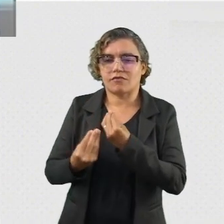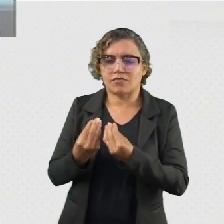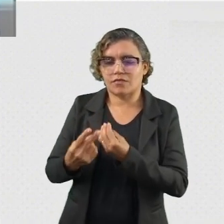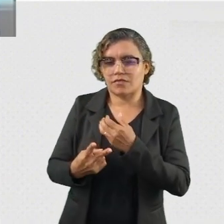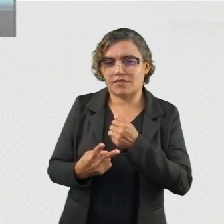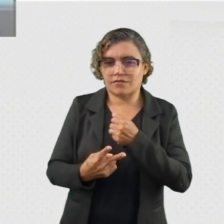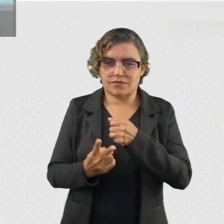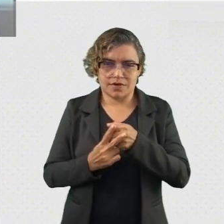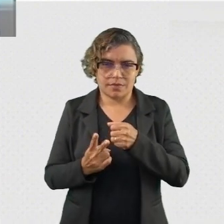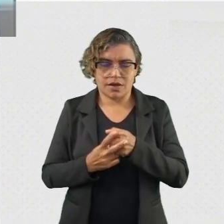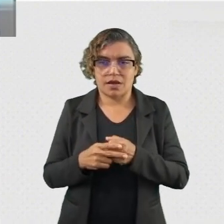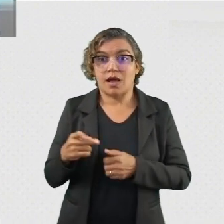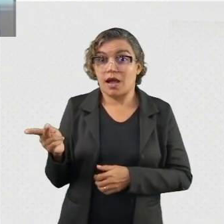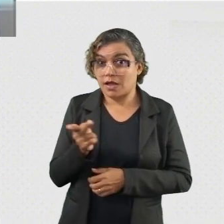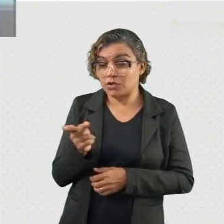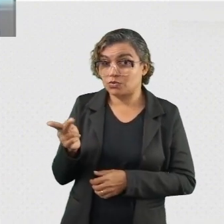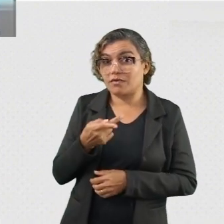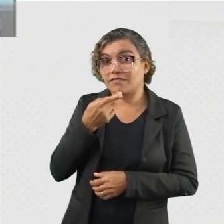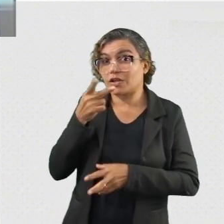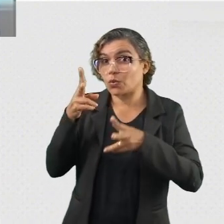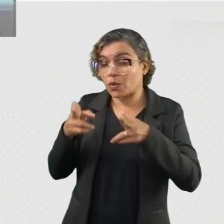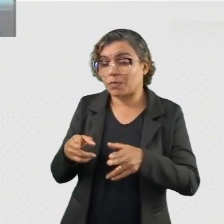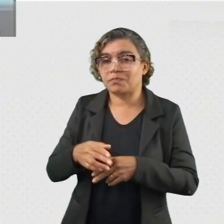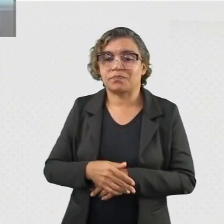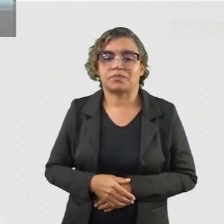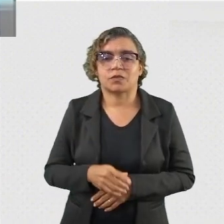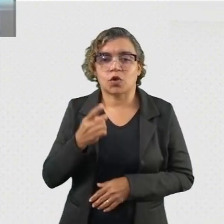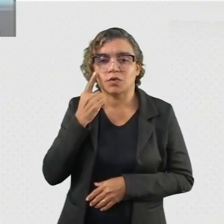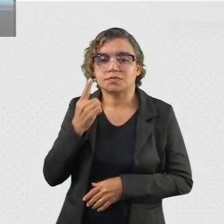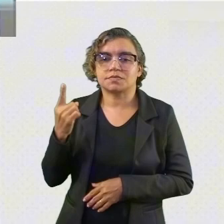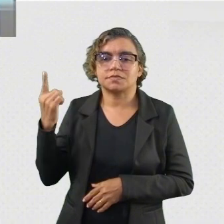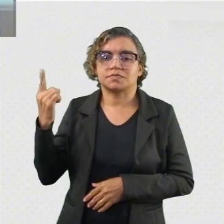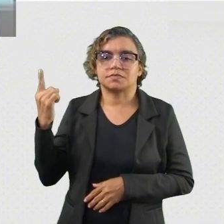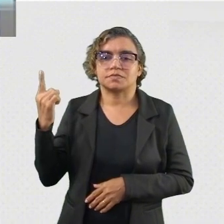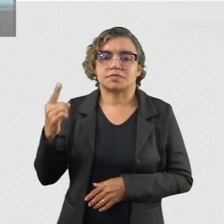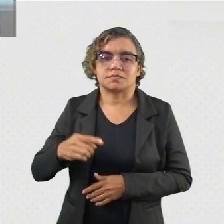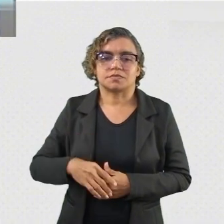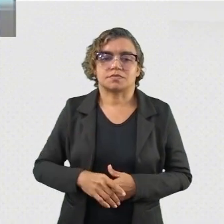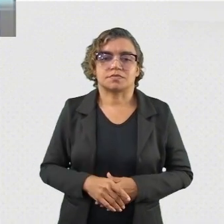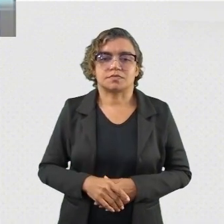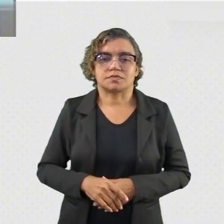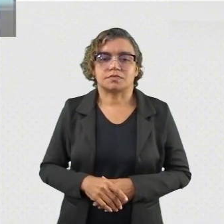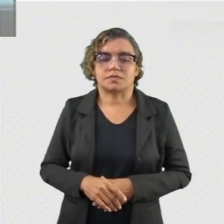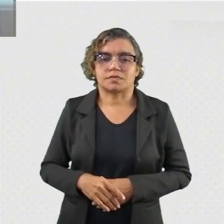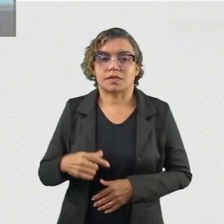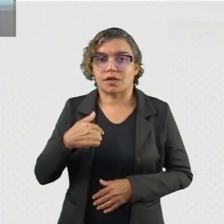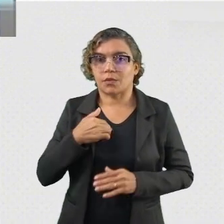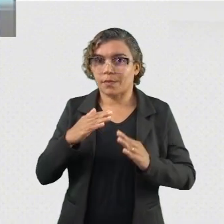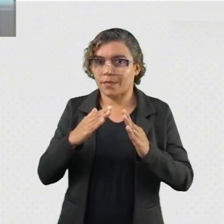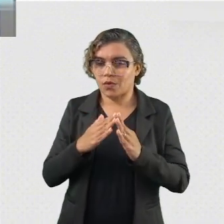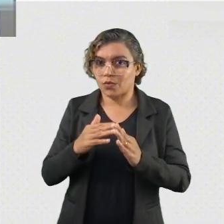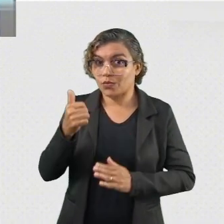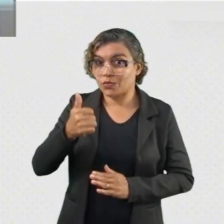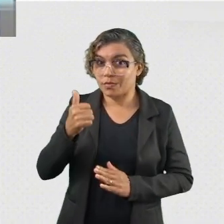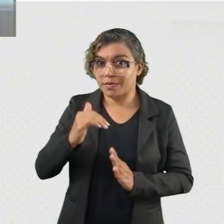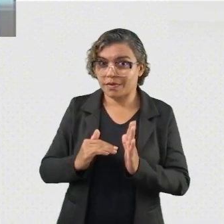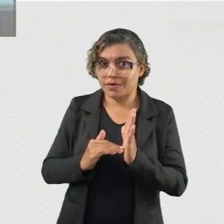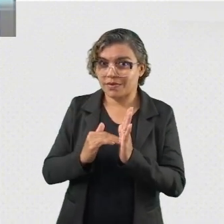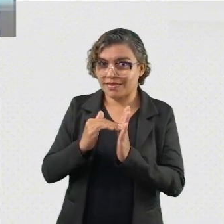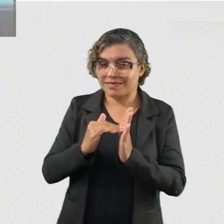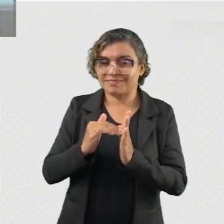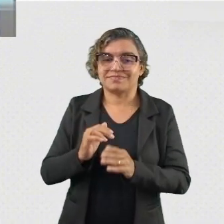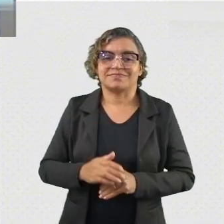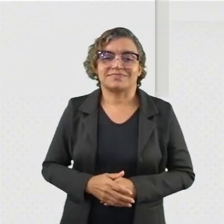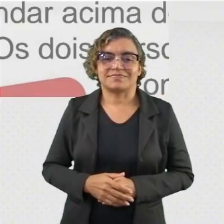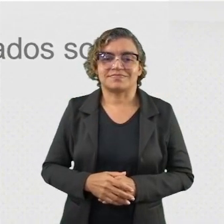Mas as duas estão dizendo a mesma coisa. I live on the first floor. Eu moro no primeiro andar. Então, vamos entender